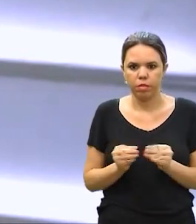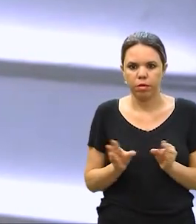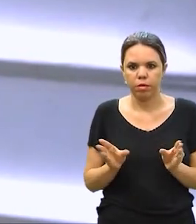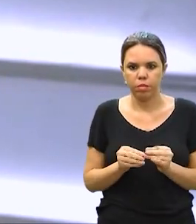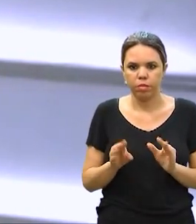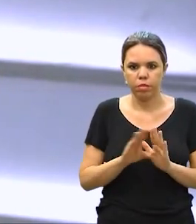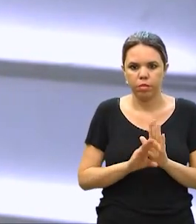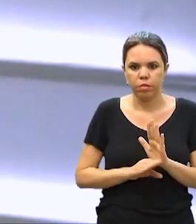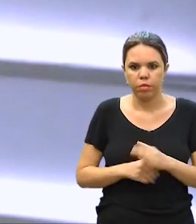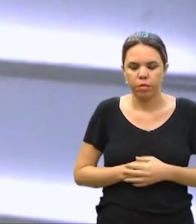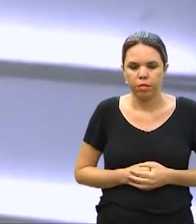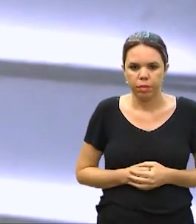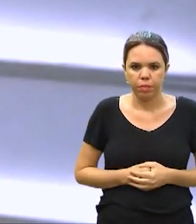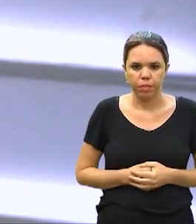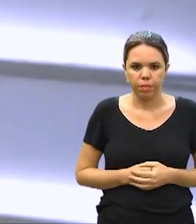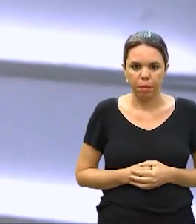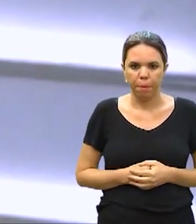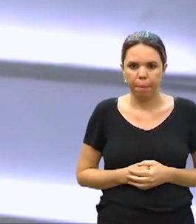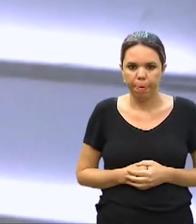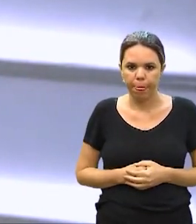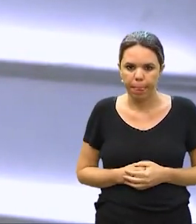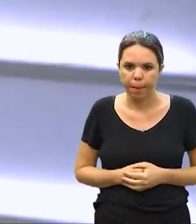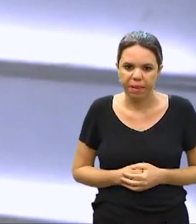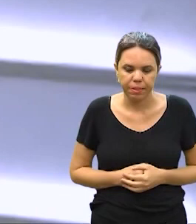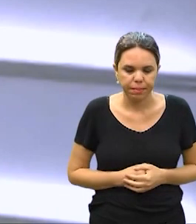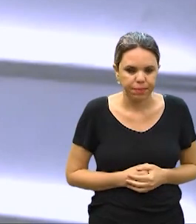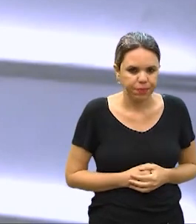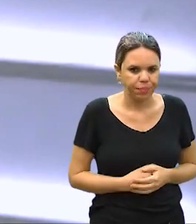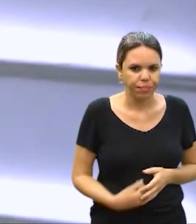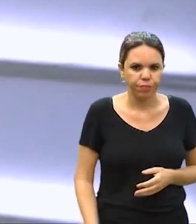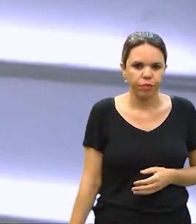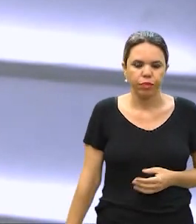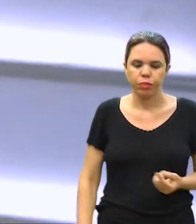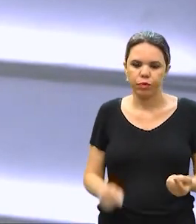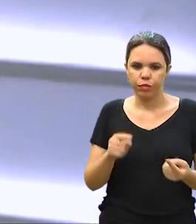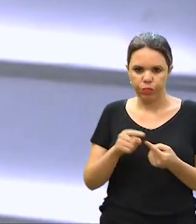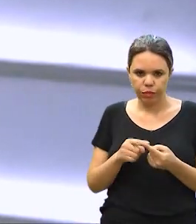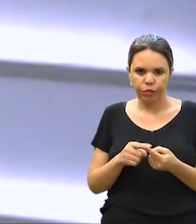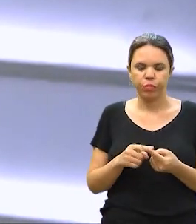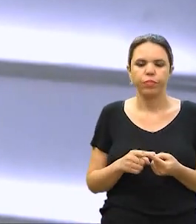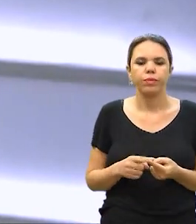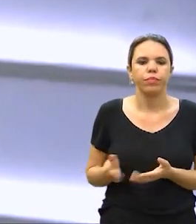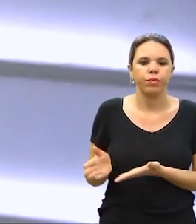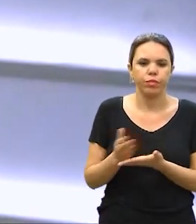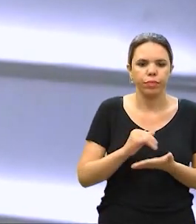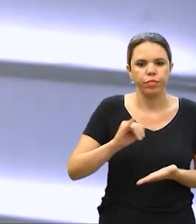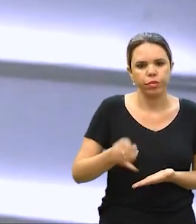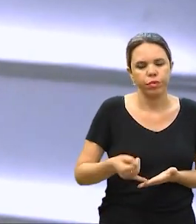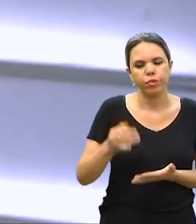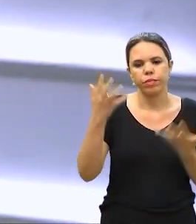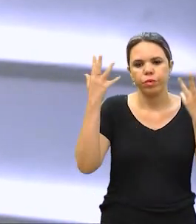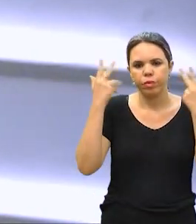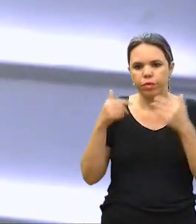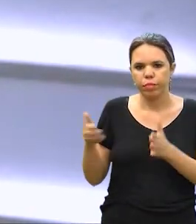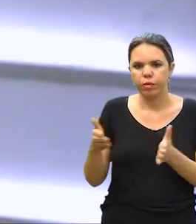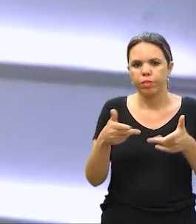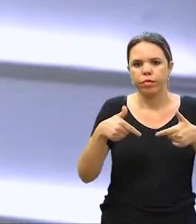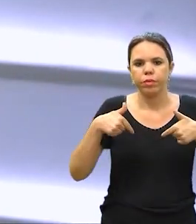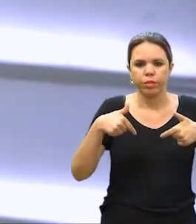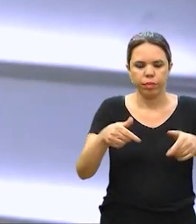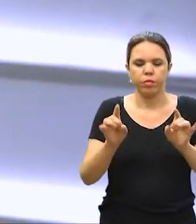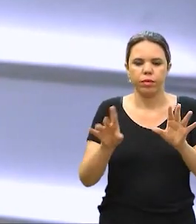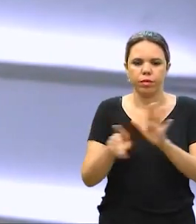alguns programas. E esses programas, eles visam tratar dos nossos recursos naturais, por meio de ações